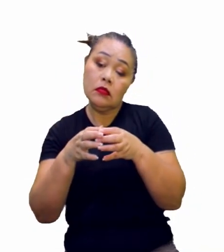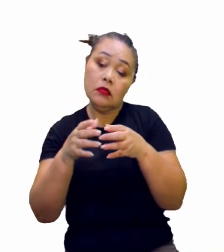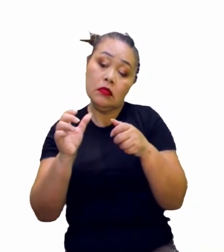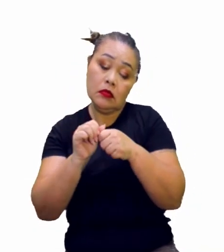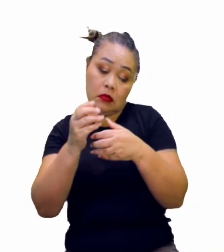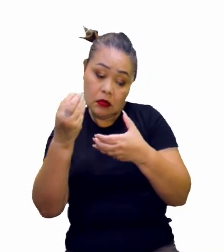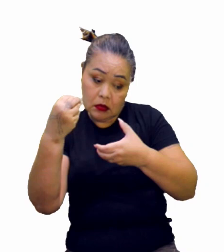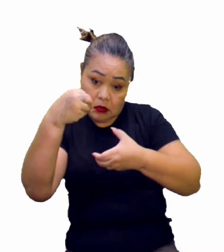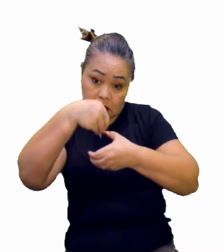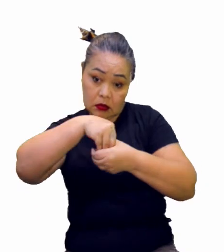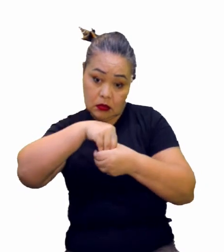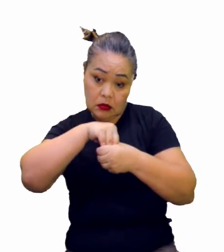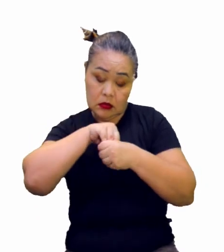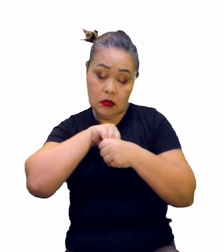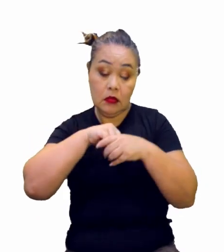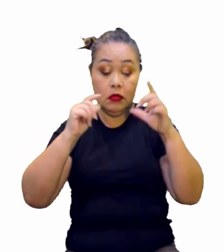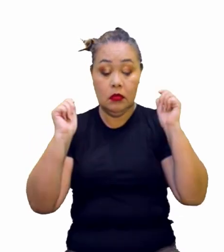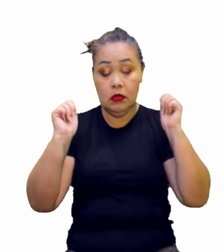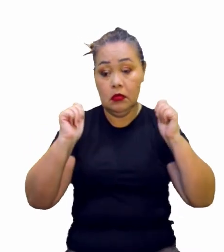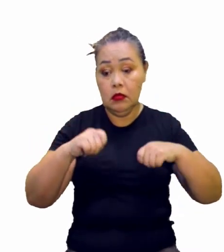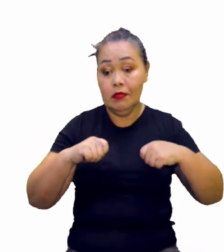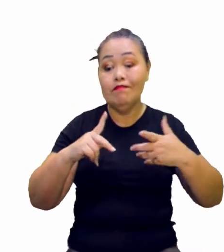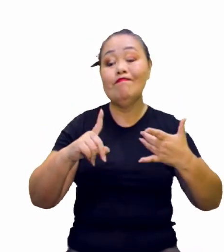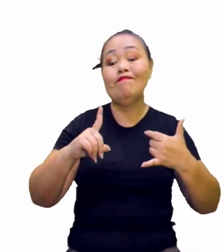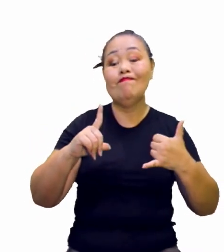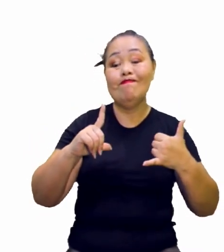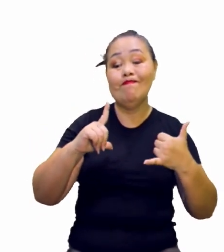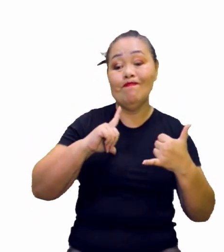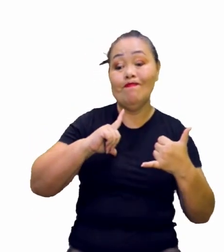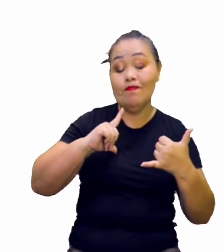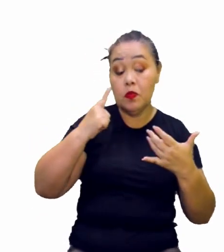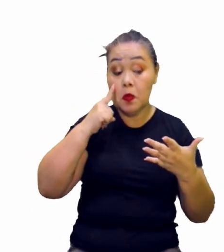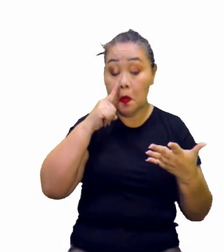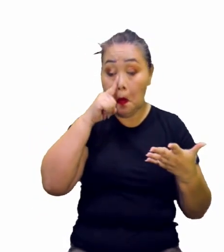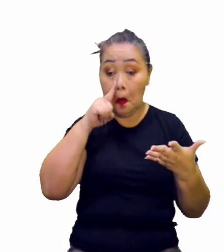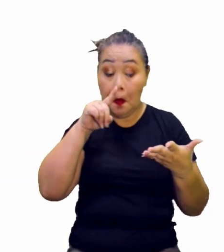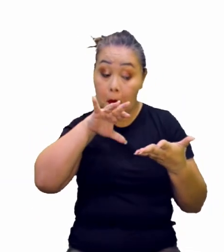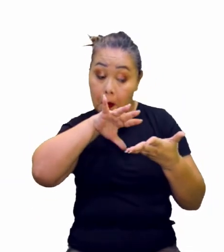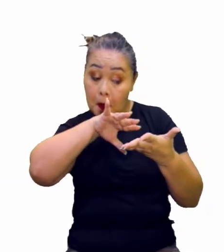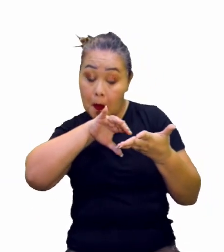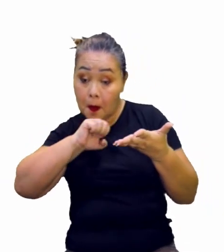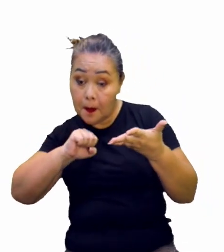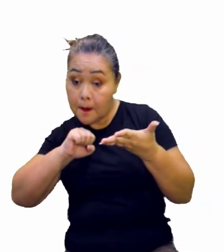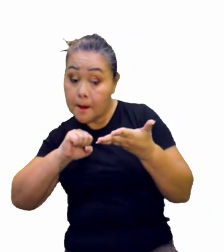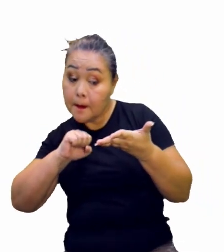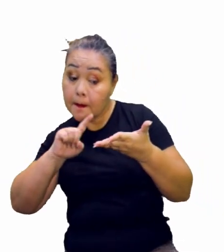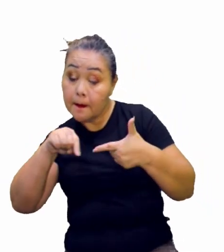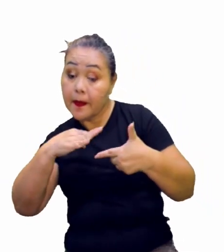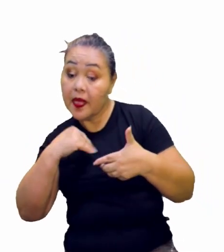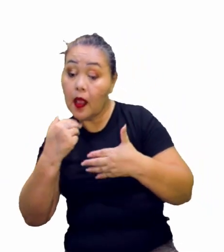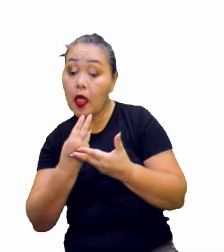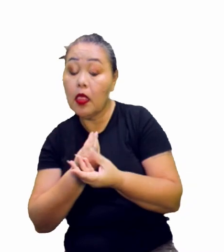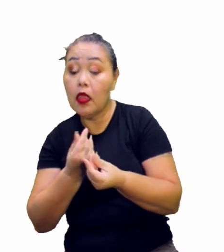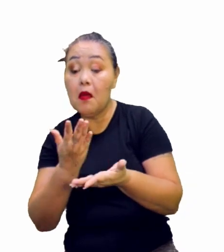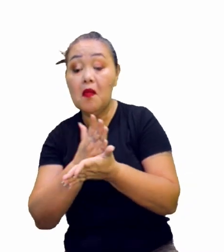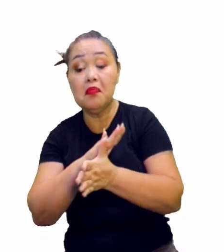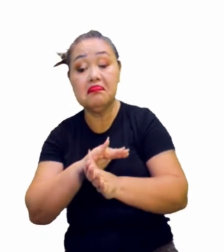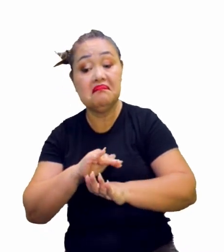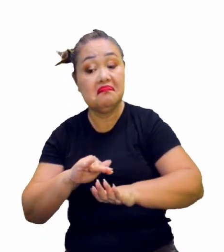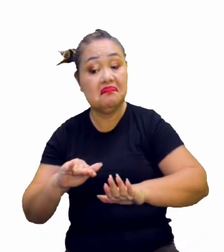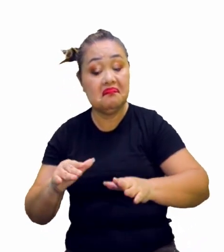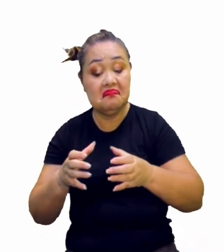abrigadas ali, que podem estar sofrendo um tipo de ameaça. Então, quais são esses tipos de biomas,